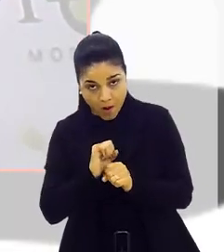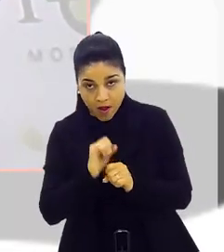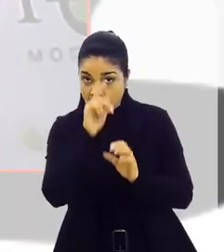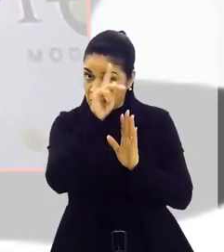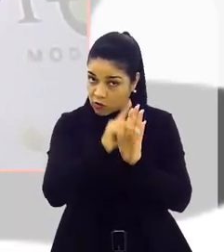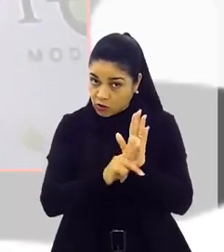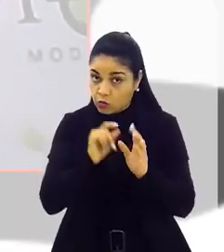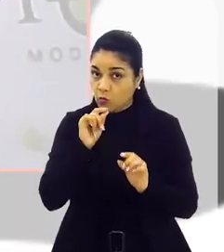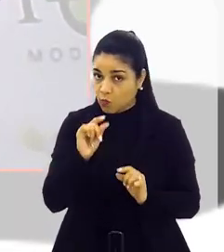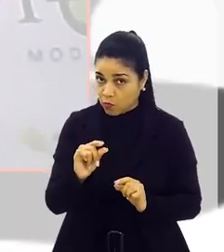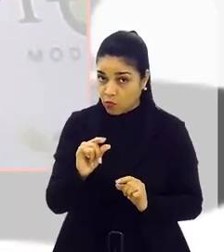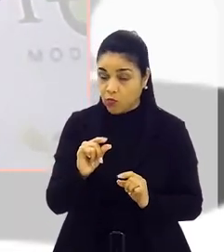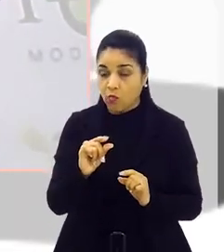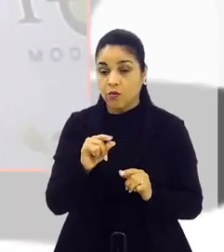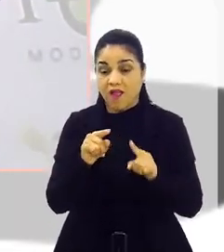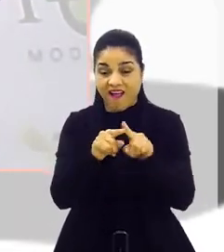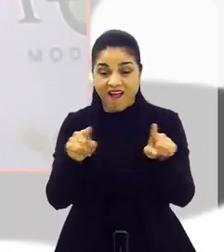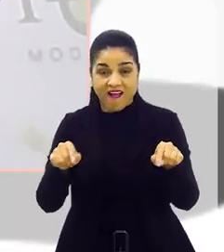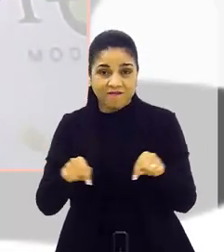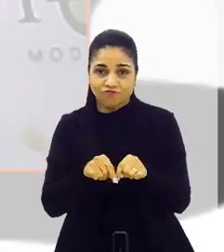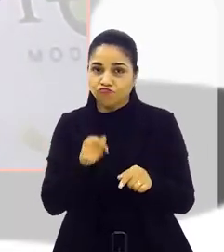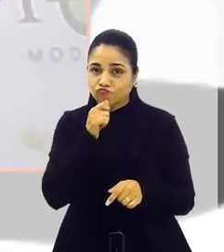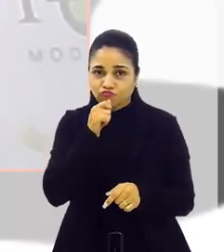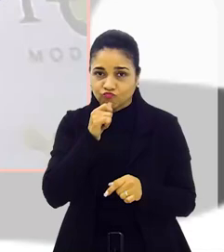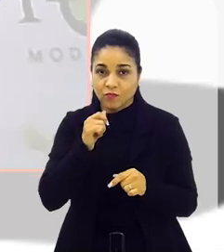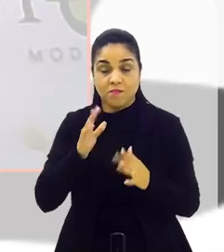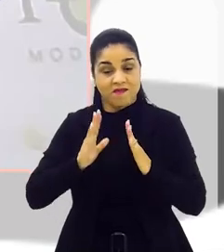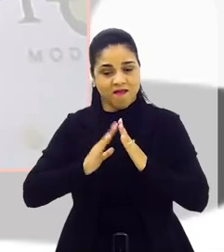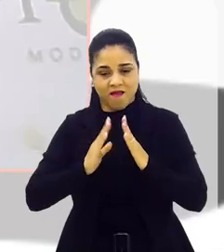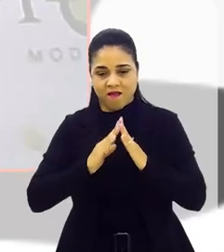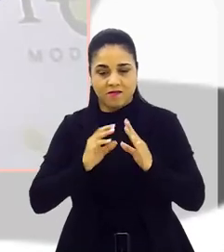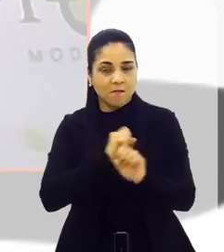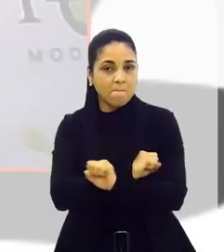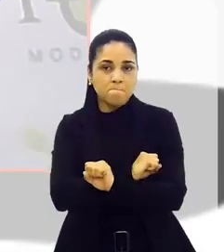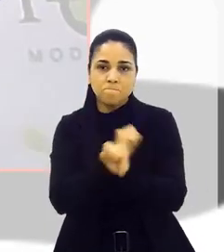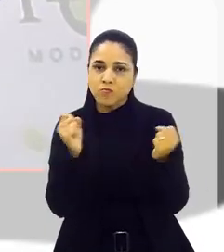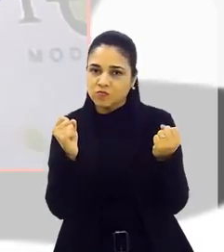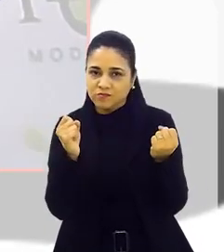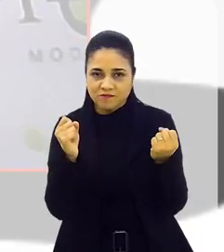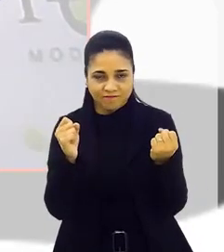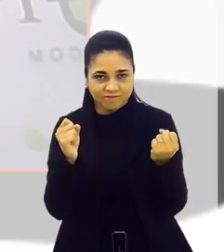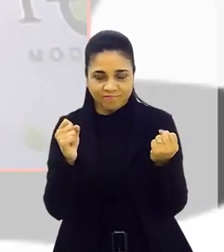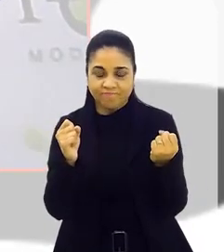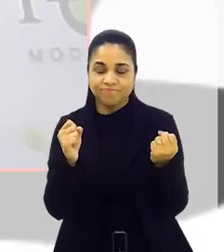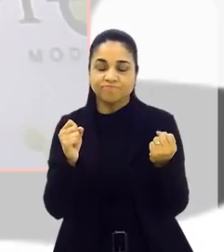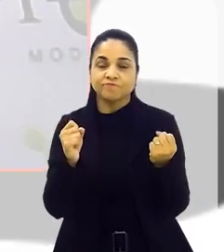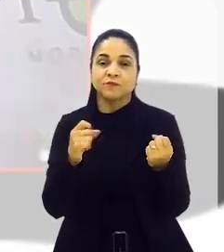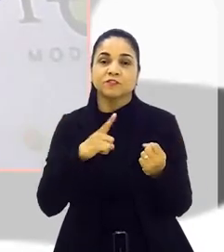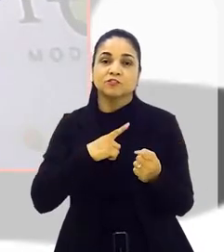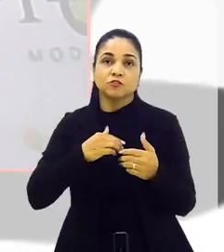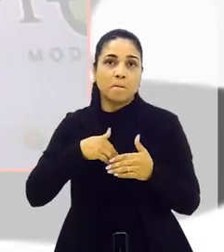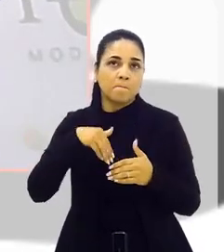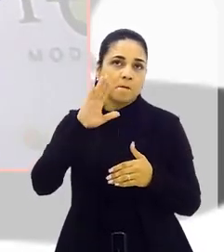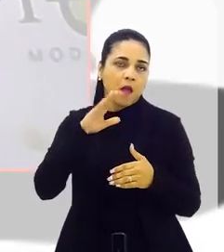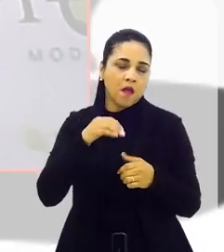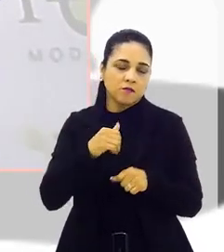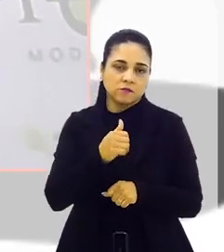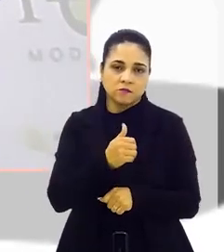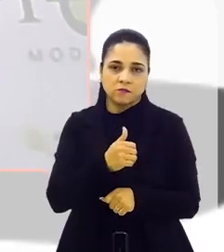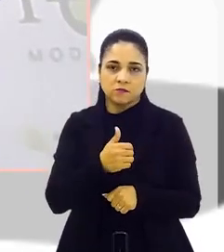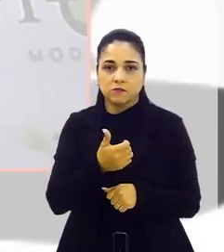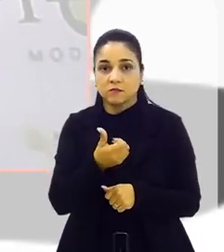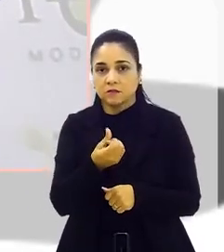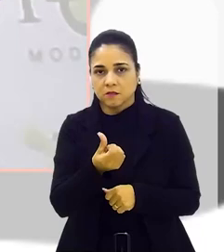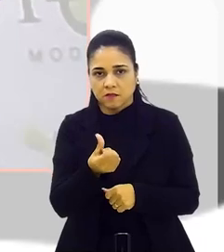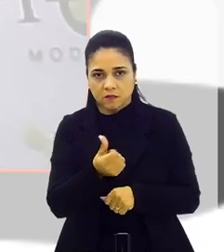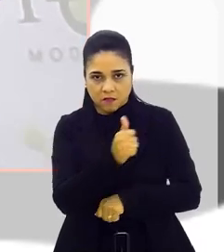eu fiquei sem espaço para dar aula para os meninos. A varanda da minha casa já não comportava mais, graças a Deus, porque a gente estava com um número grande